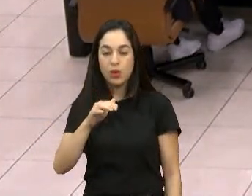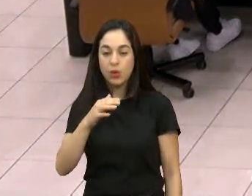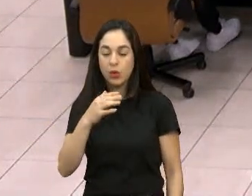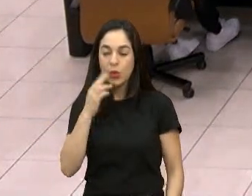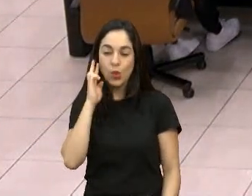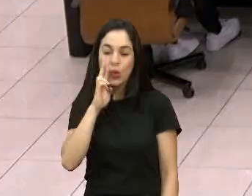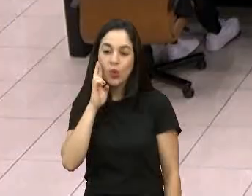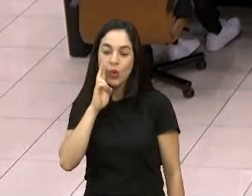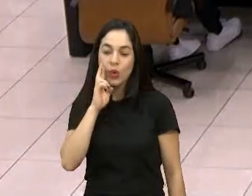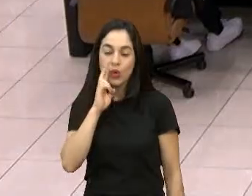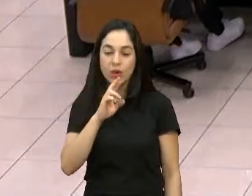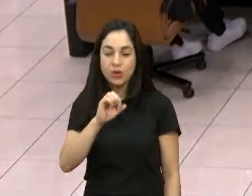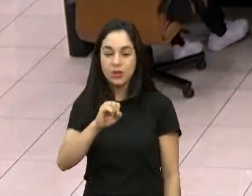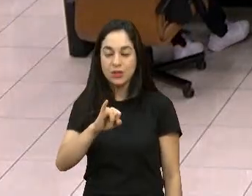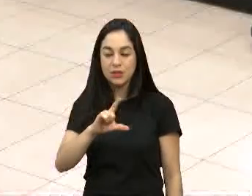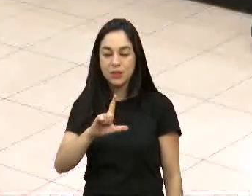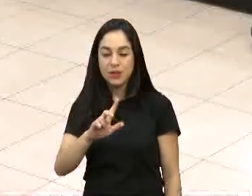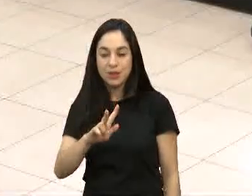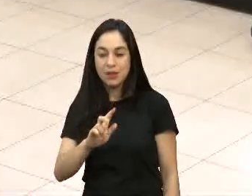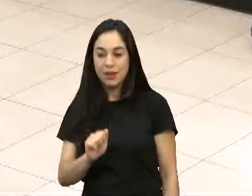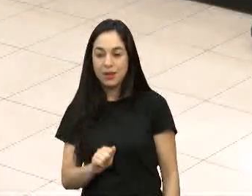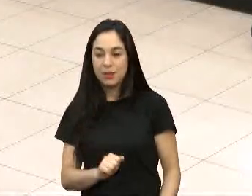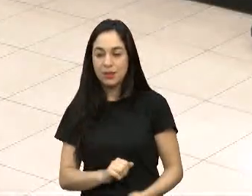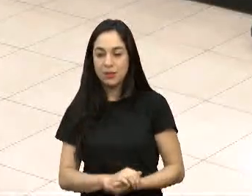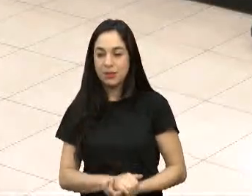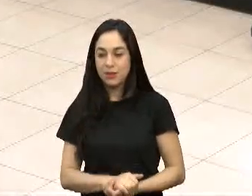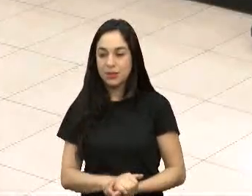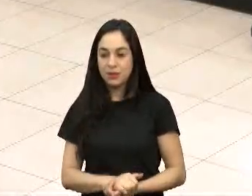da Silva, Ana Monteiro.